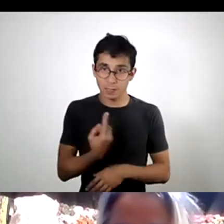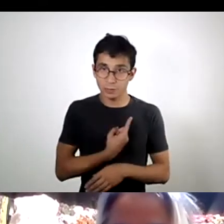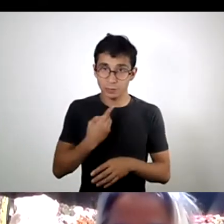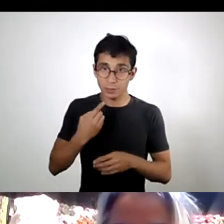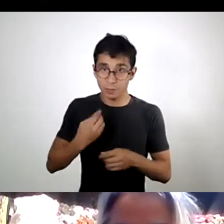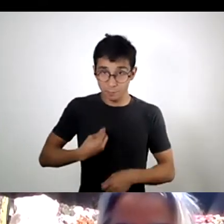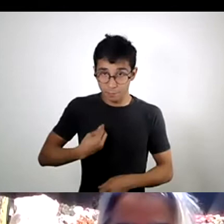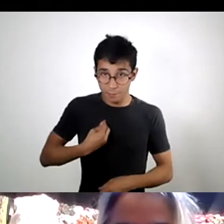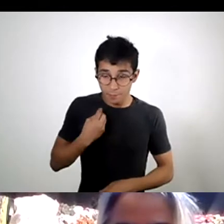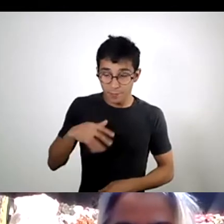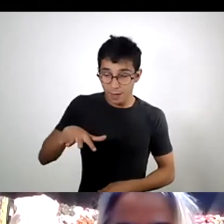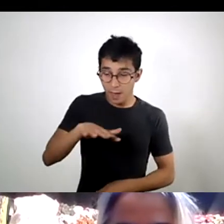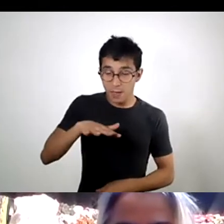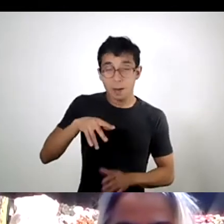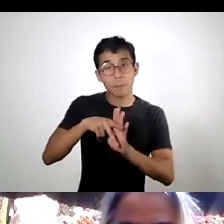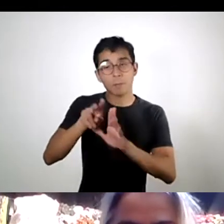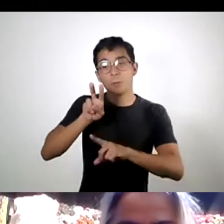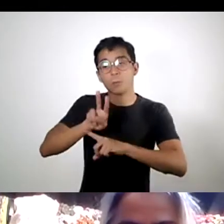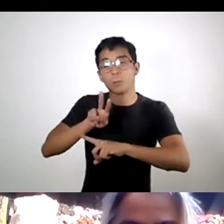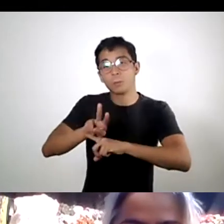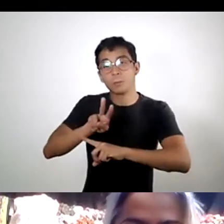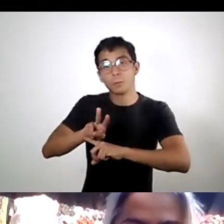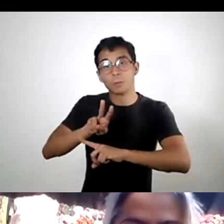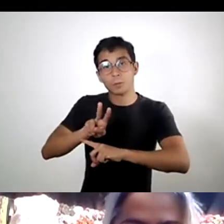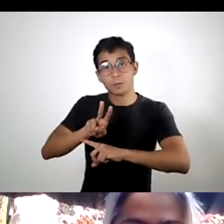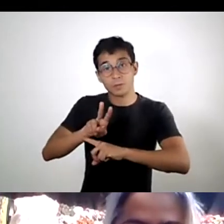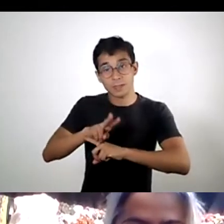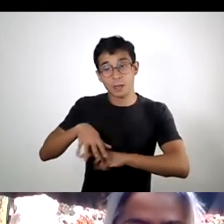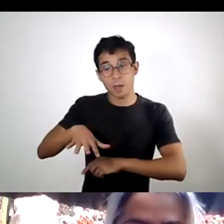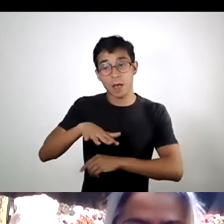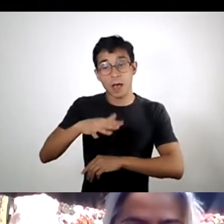conservação, então você está dentro, nós estamos dentro da Mata